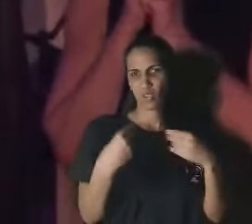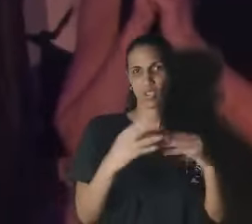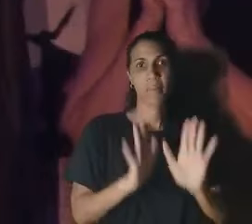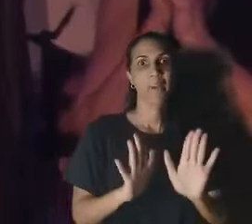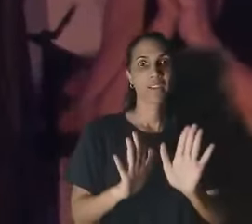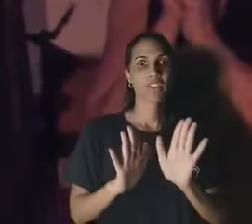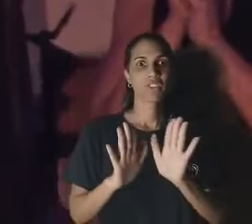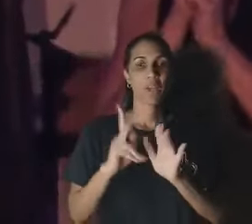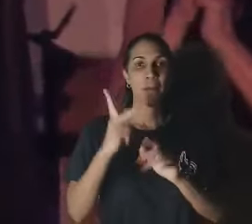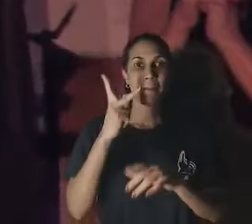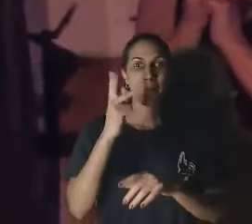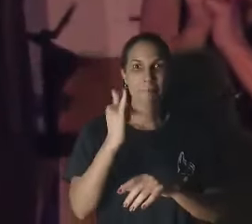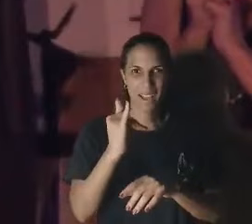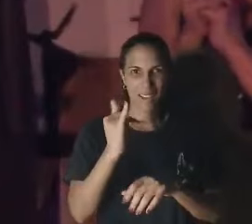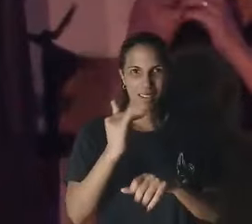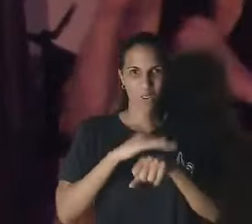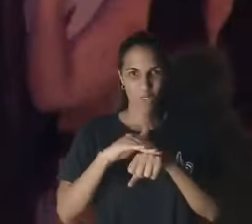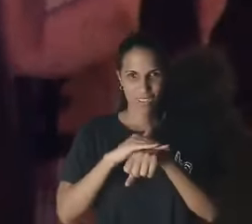presença de pai.